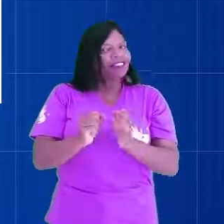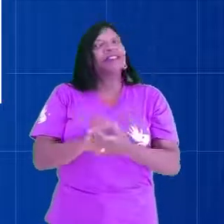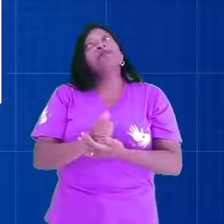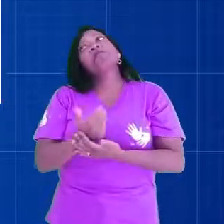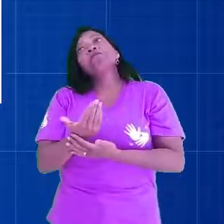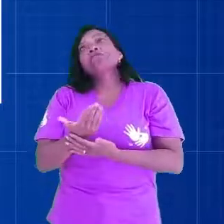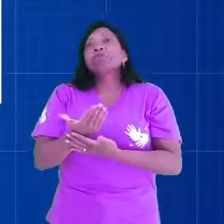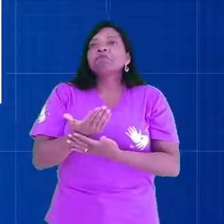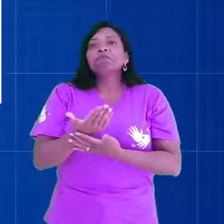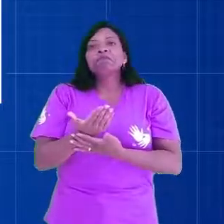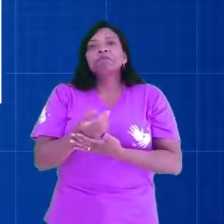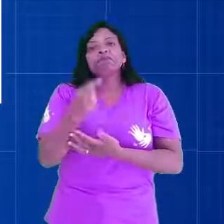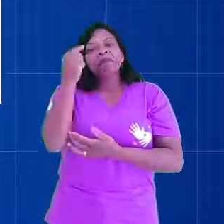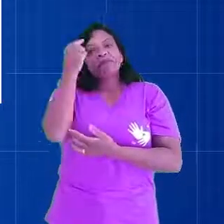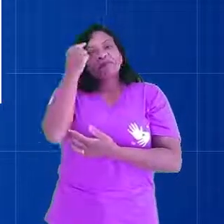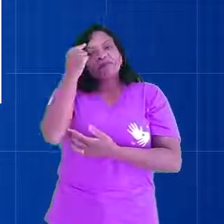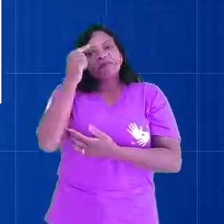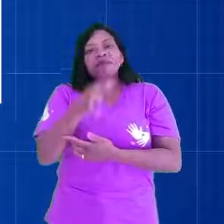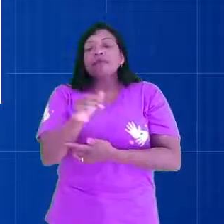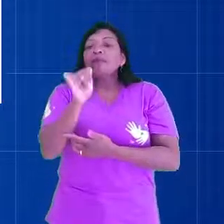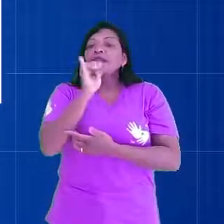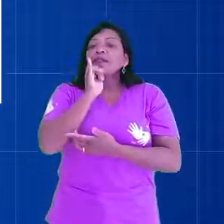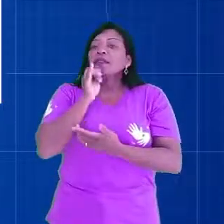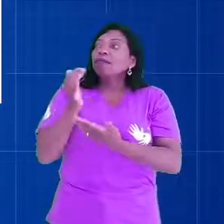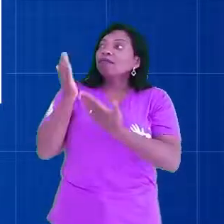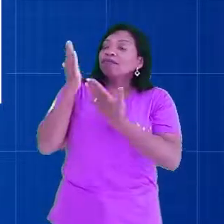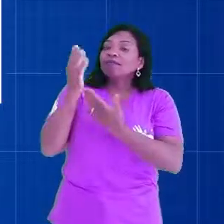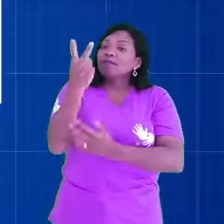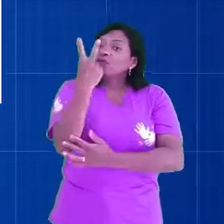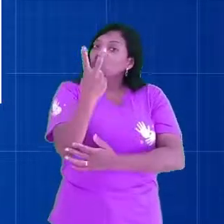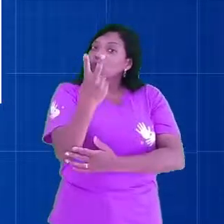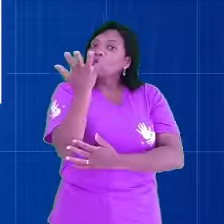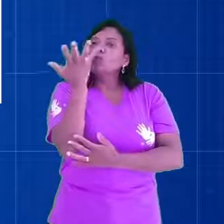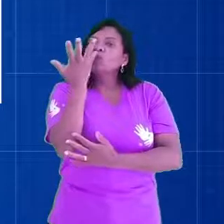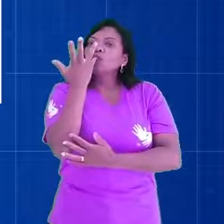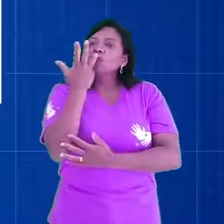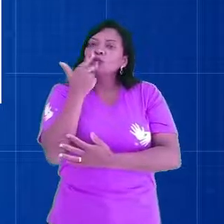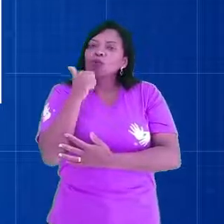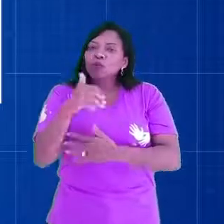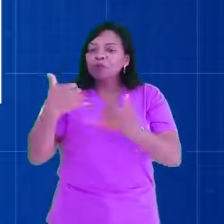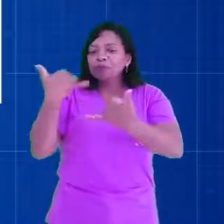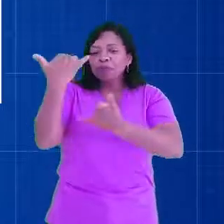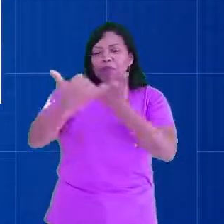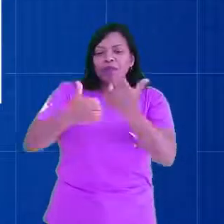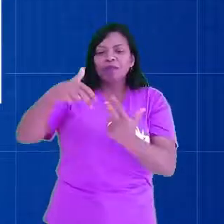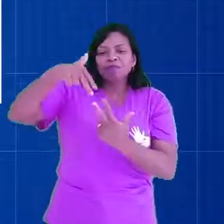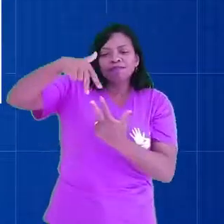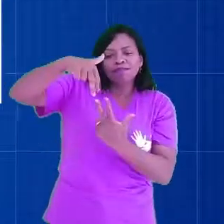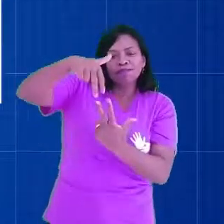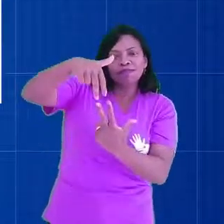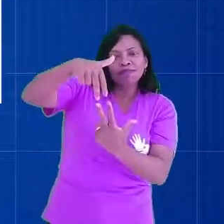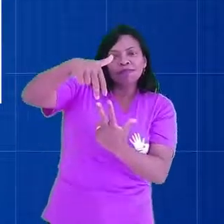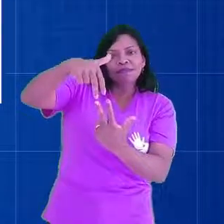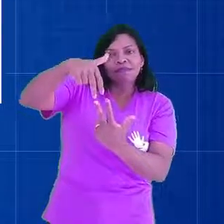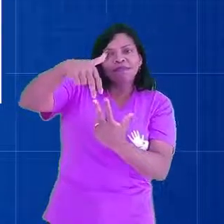ali. Ali existem duas crianças brincando com a fonte de luz.